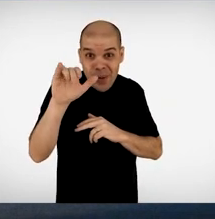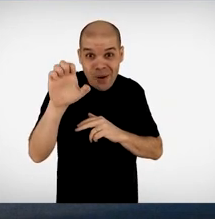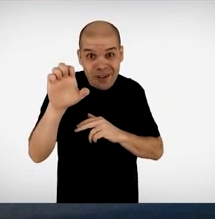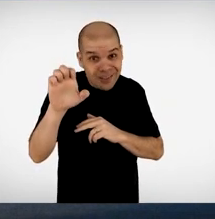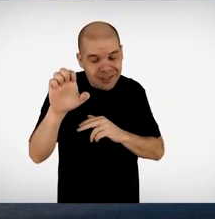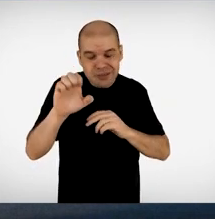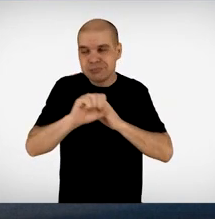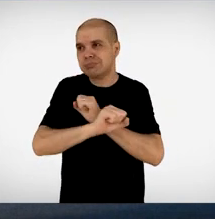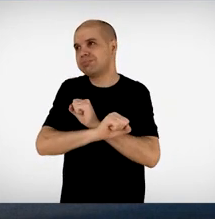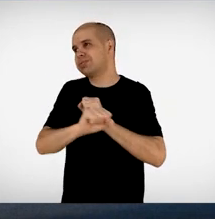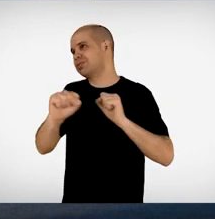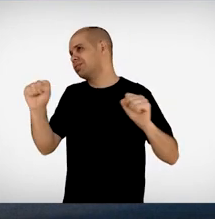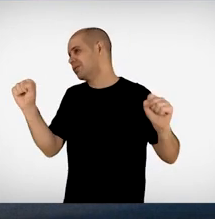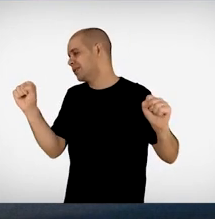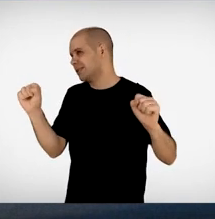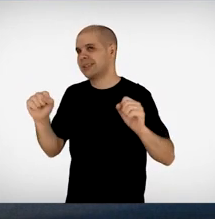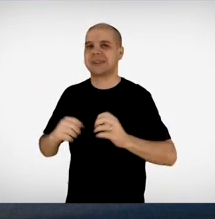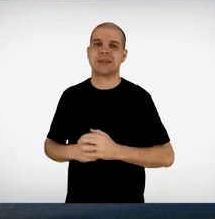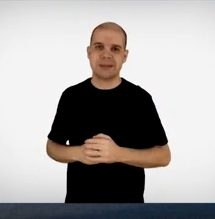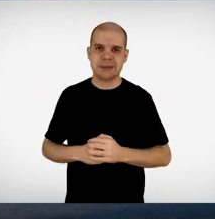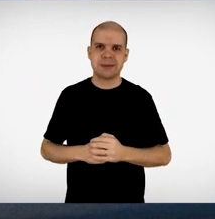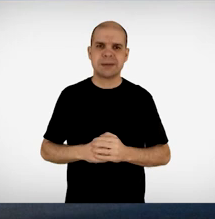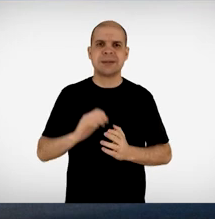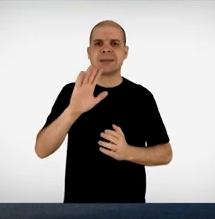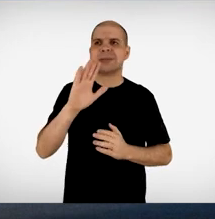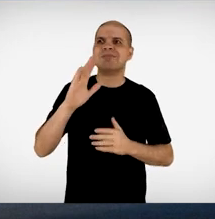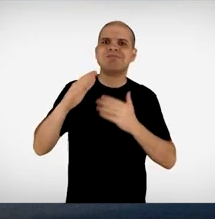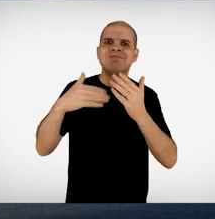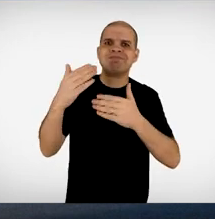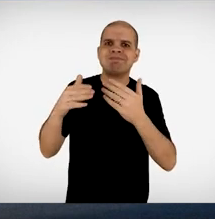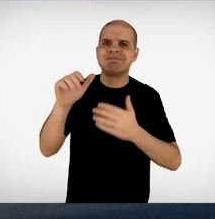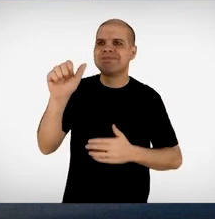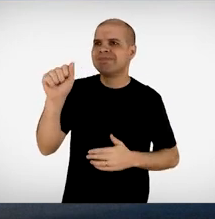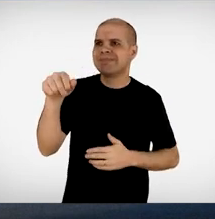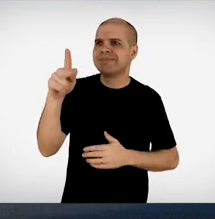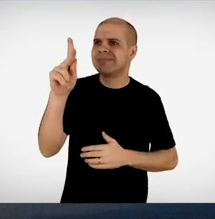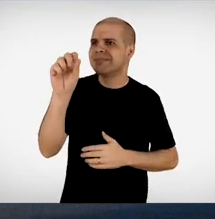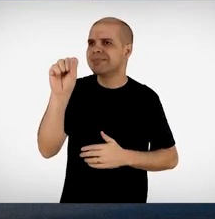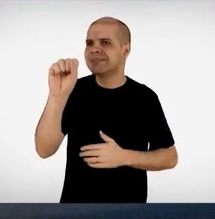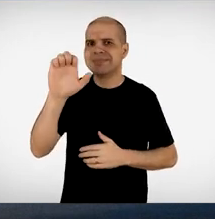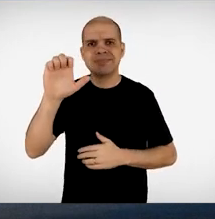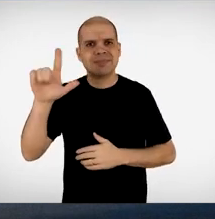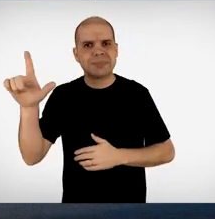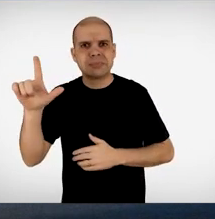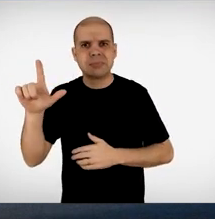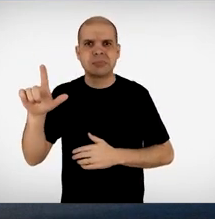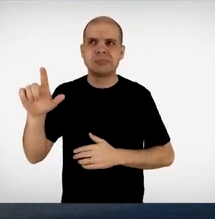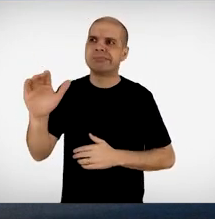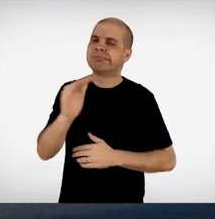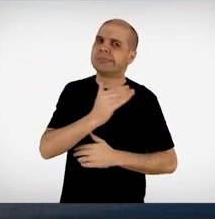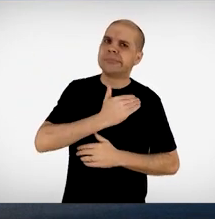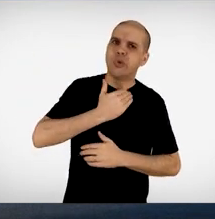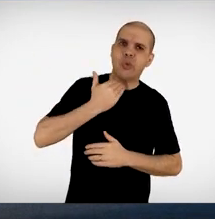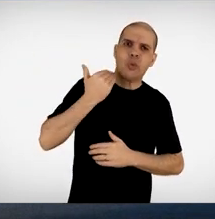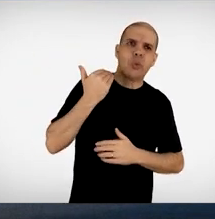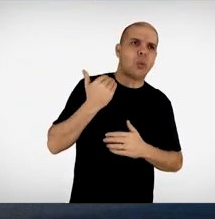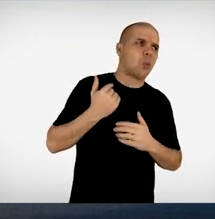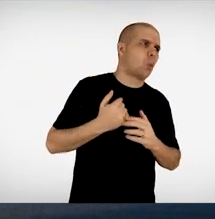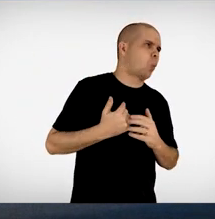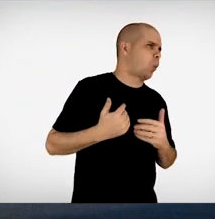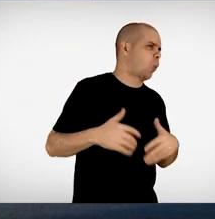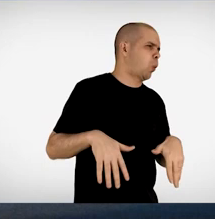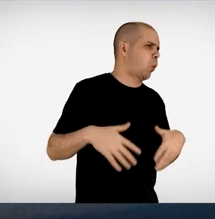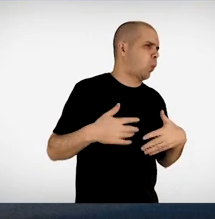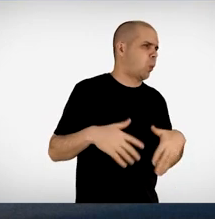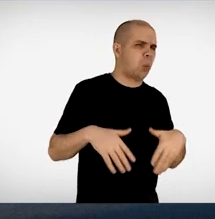Marielle, né? Eu... Então, só para acabar, a morte do Axel, se a gente fosse pensar o filme como um sonho, eu